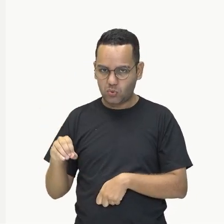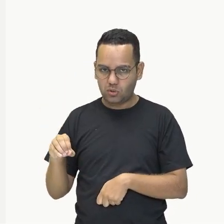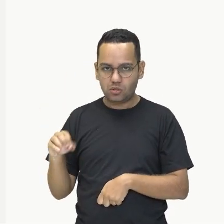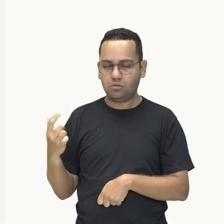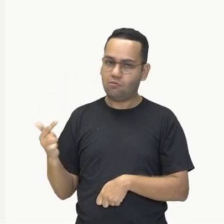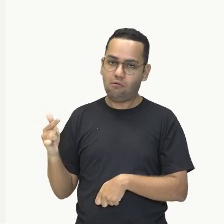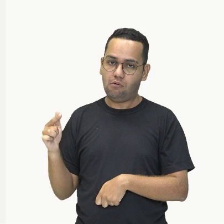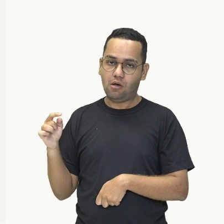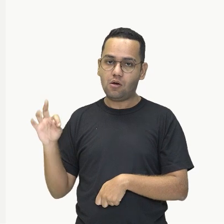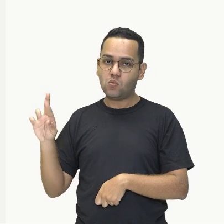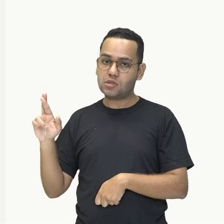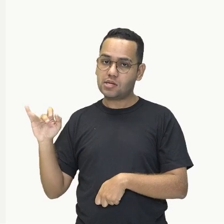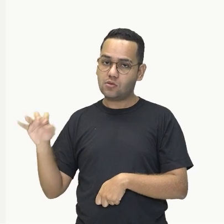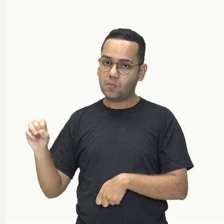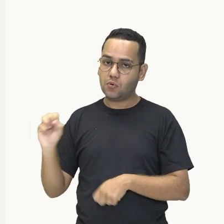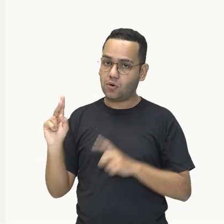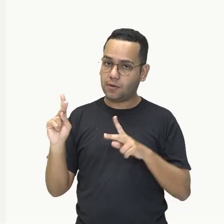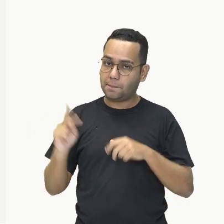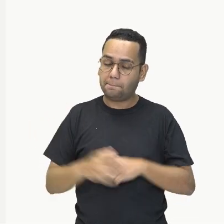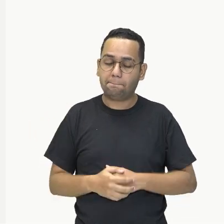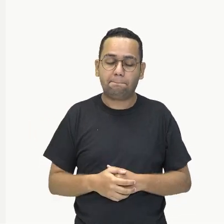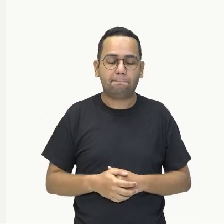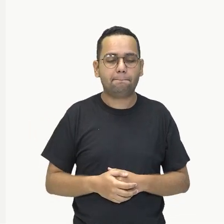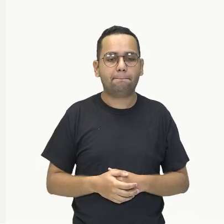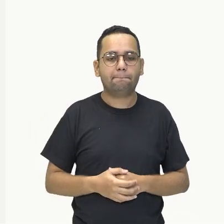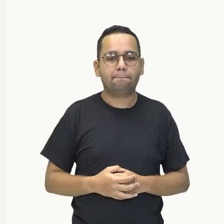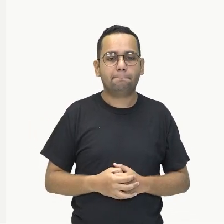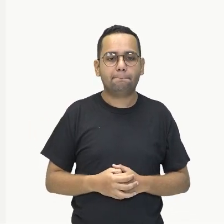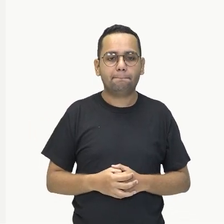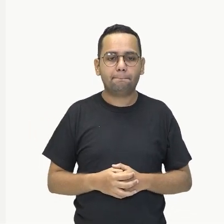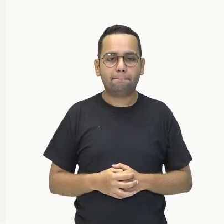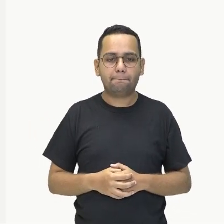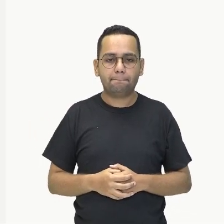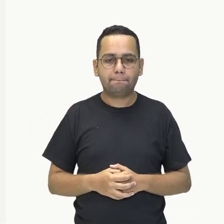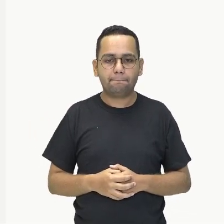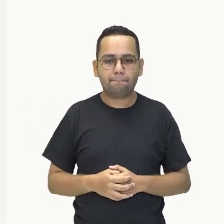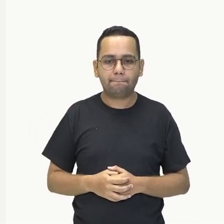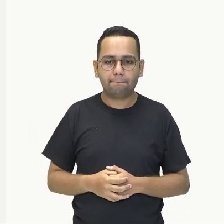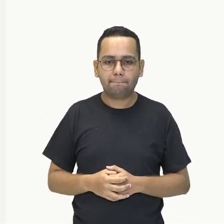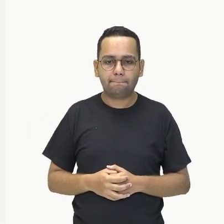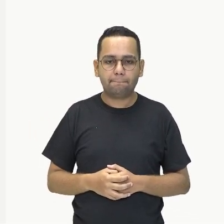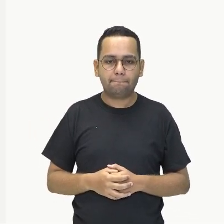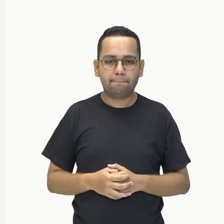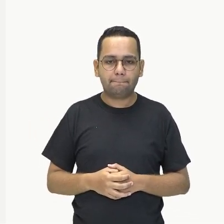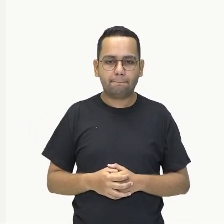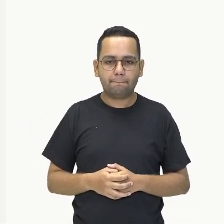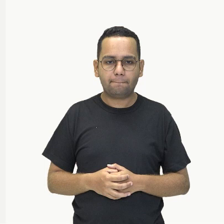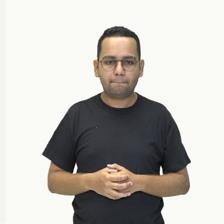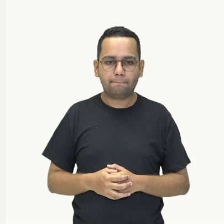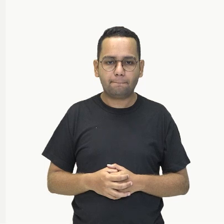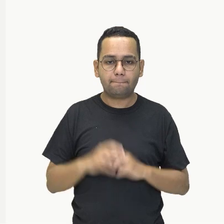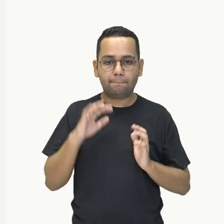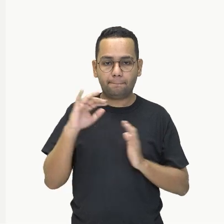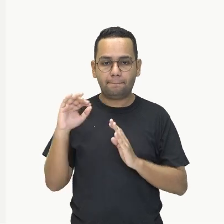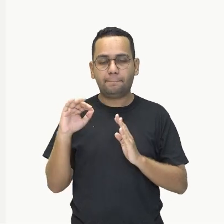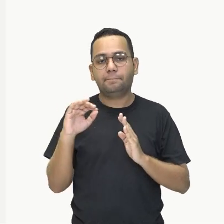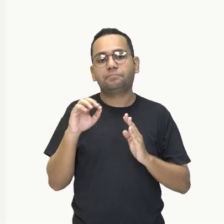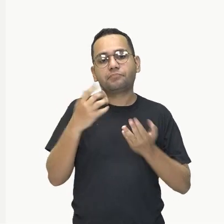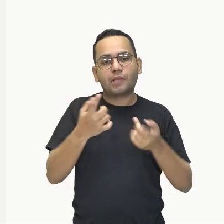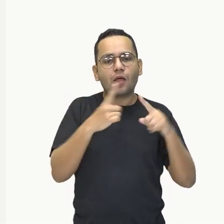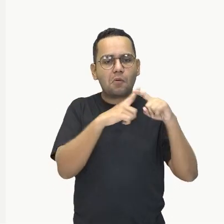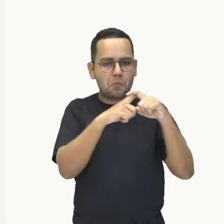nós temos um monômio. Um polinômio reduzido com mais de